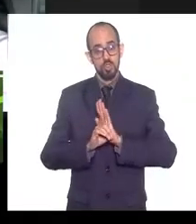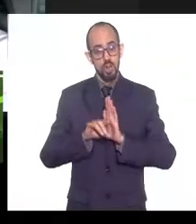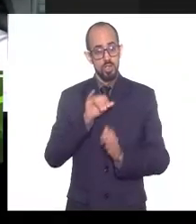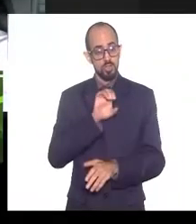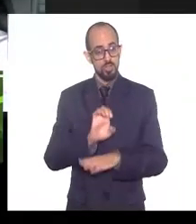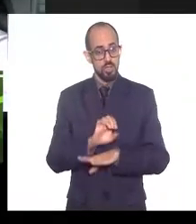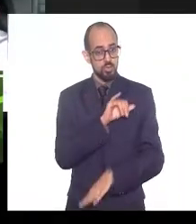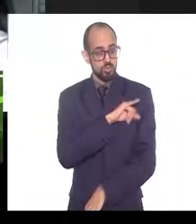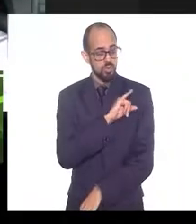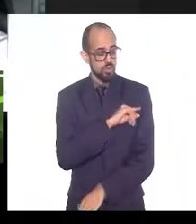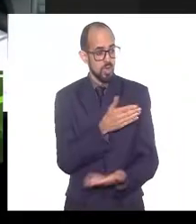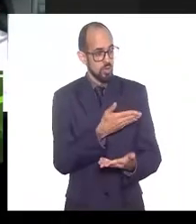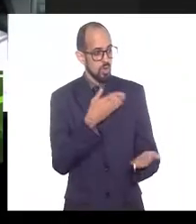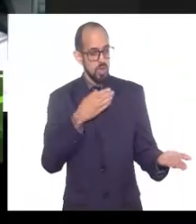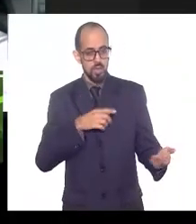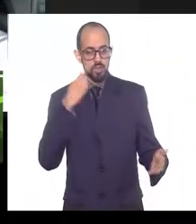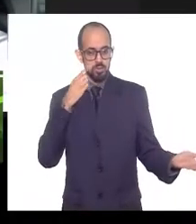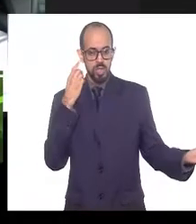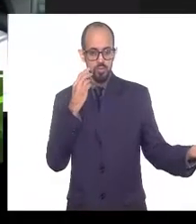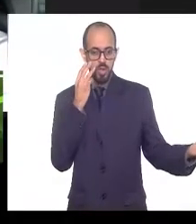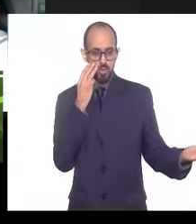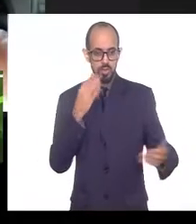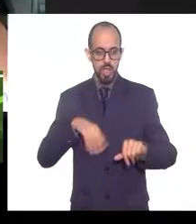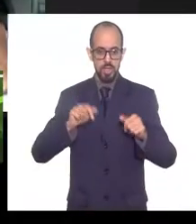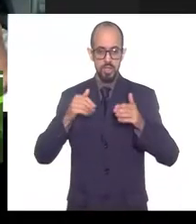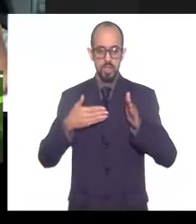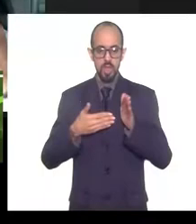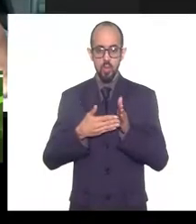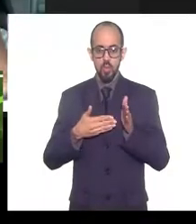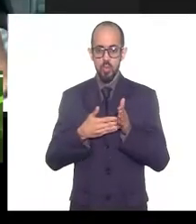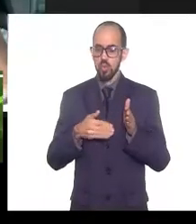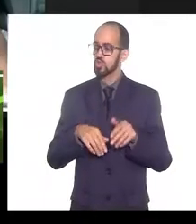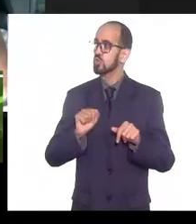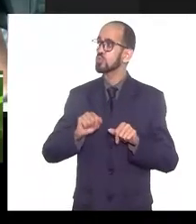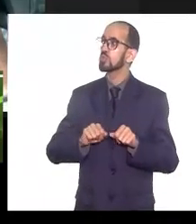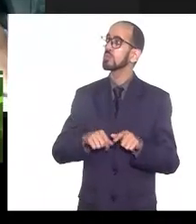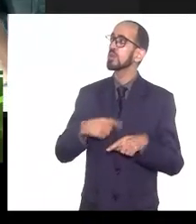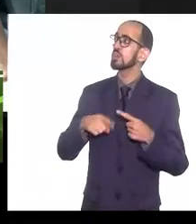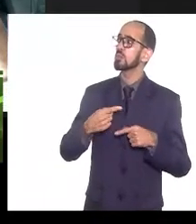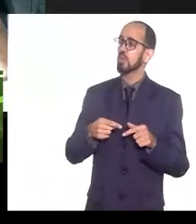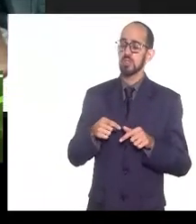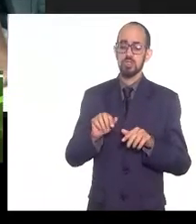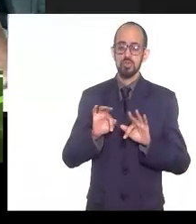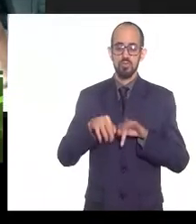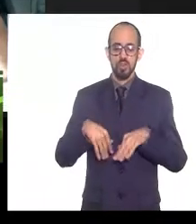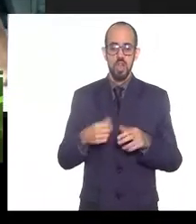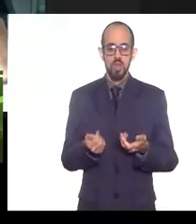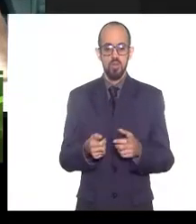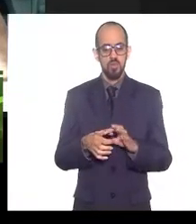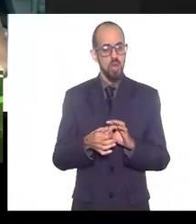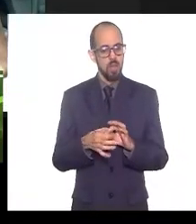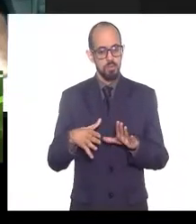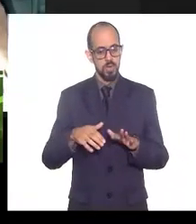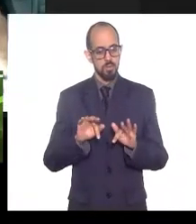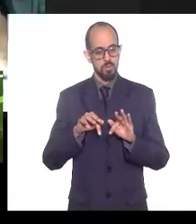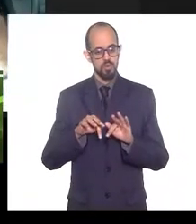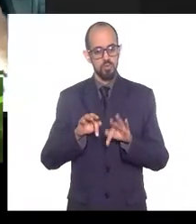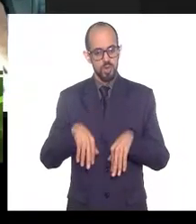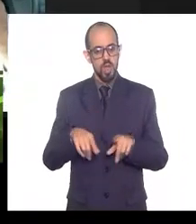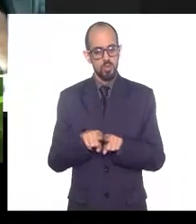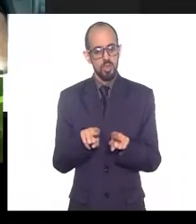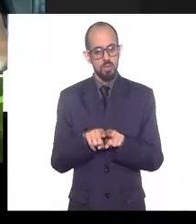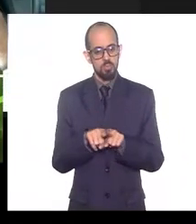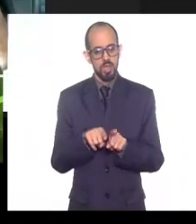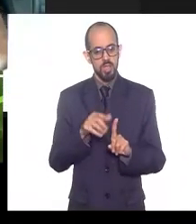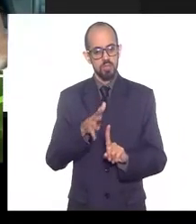Mônica. Deputado Valdec, a sua última consideração. Em seguida, eu vou abrir para as considerações